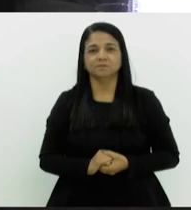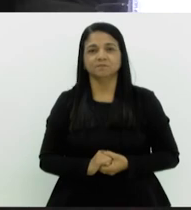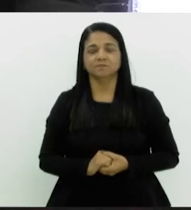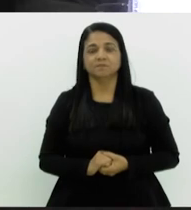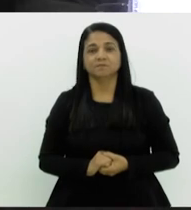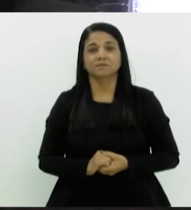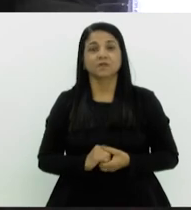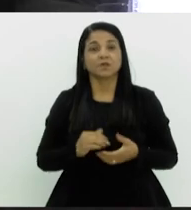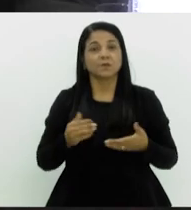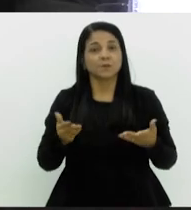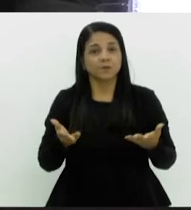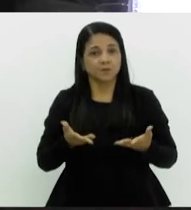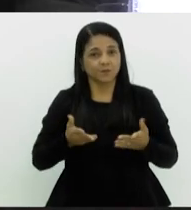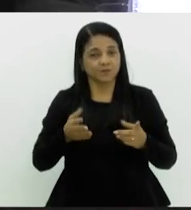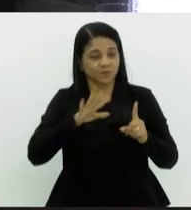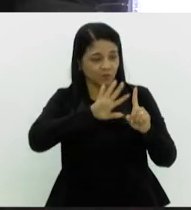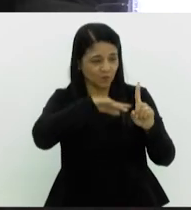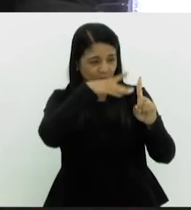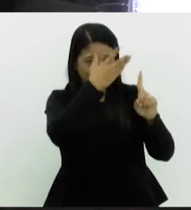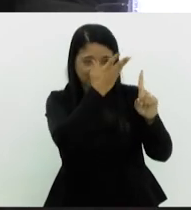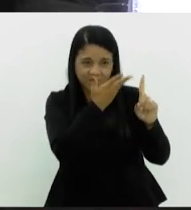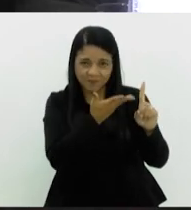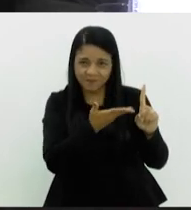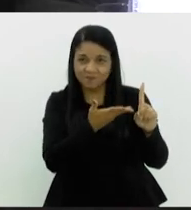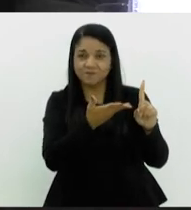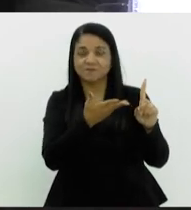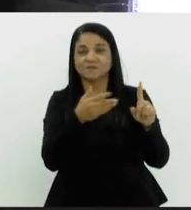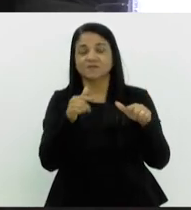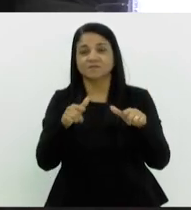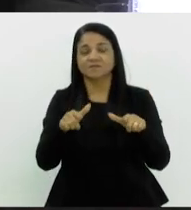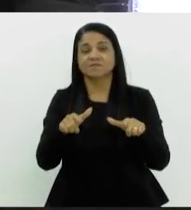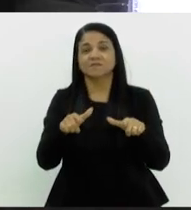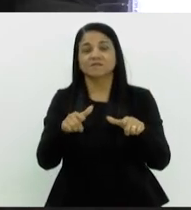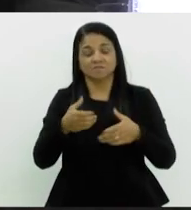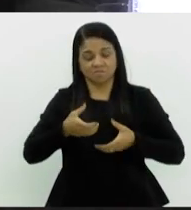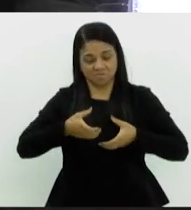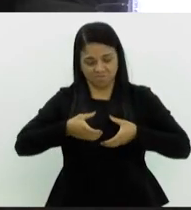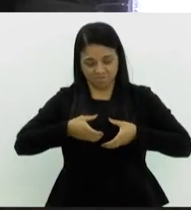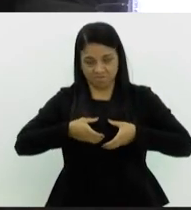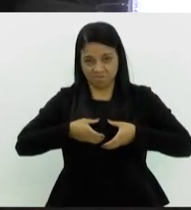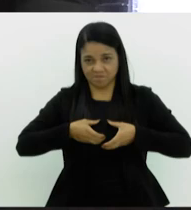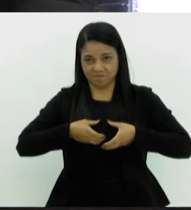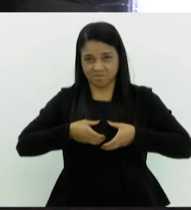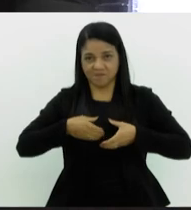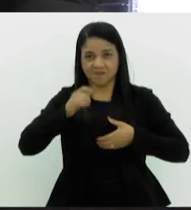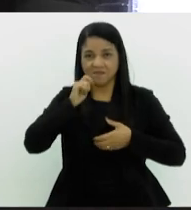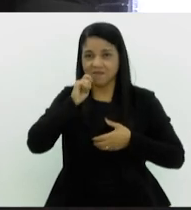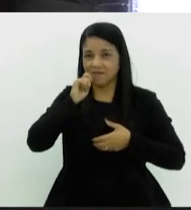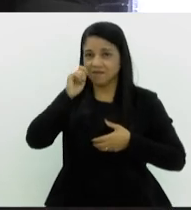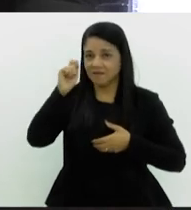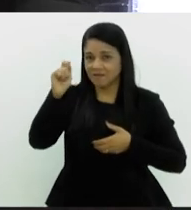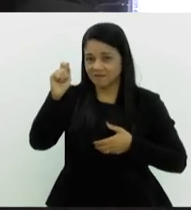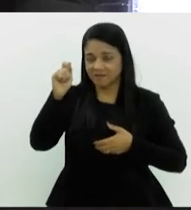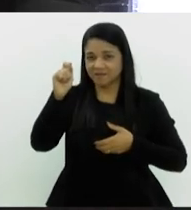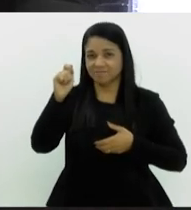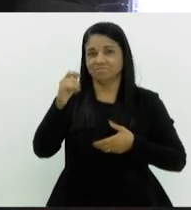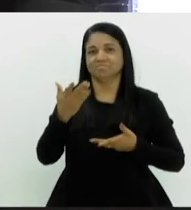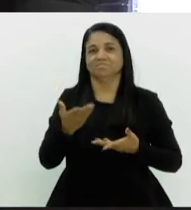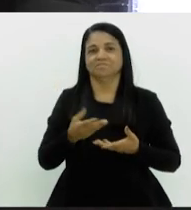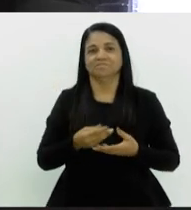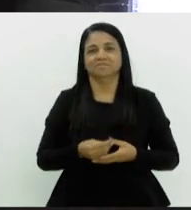Hoje, o nosso homenageado receberá a maior honraria desta Casa de Leis, a medalha